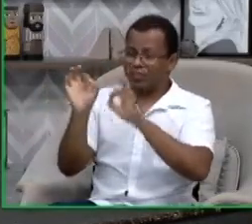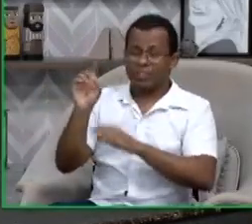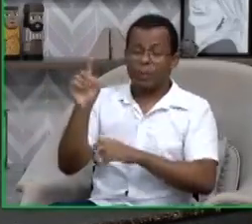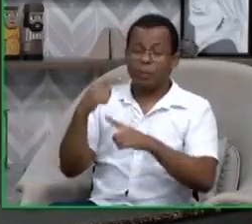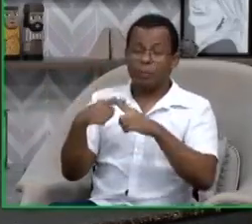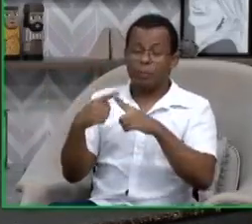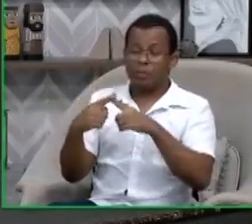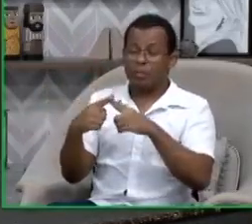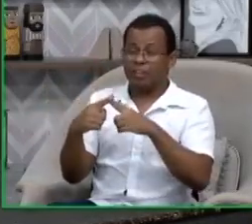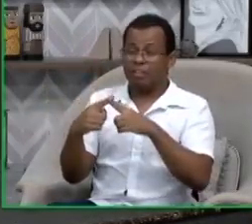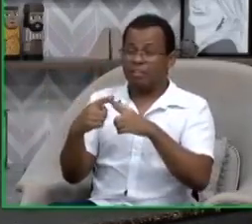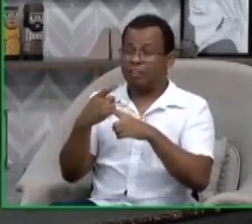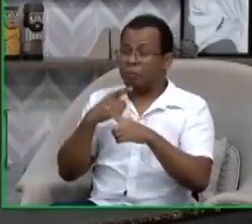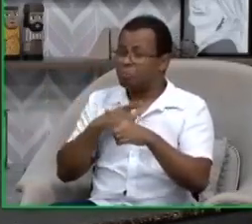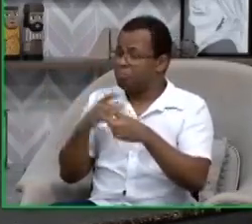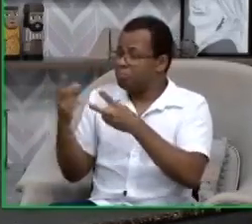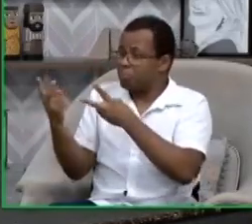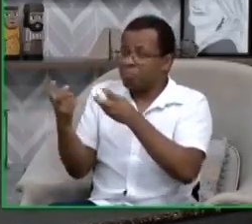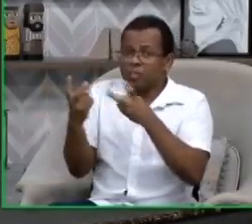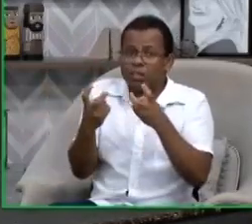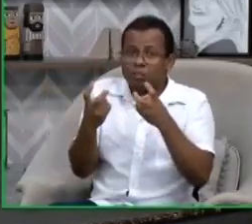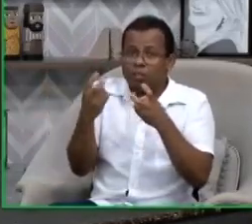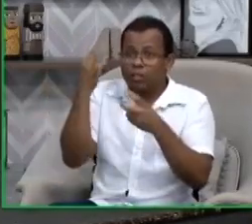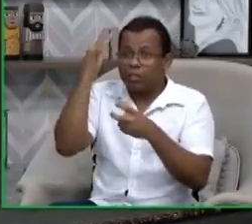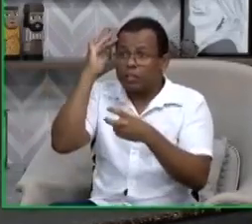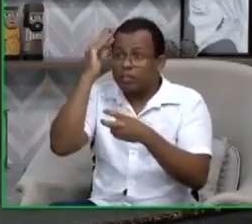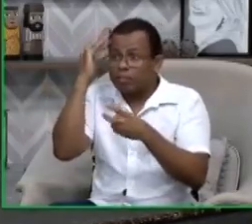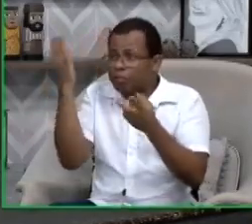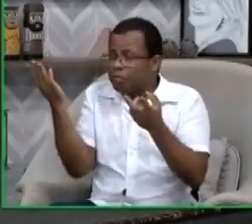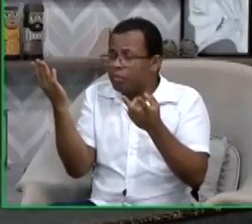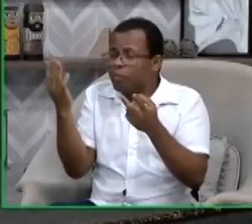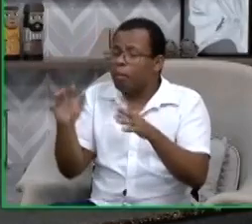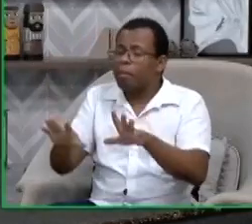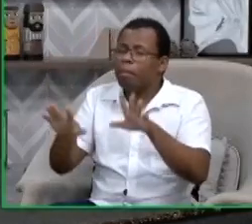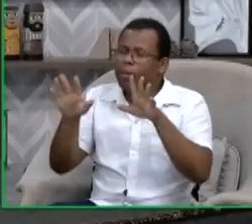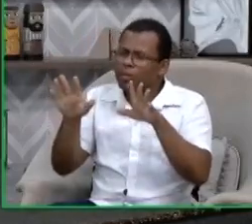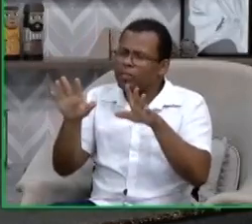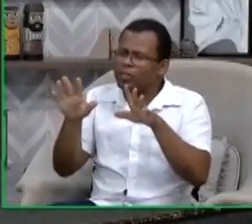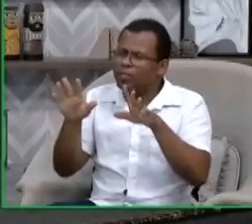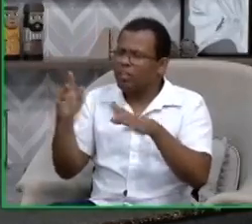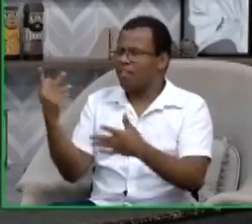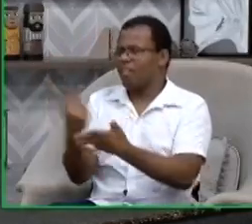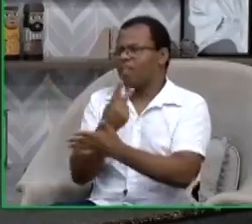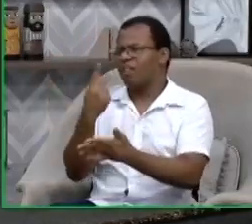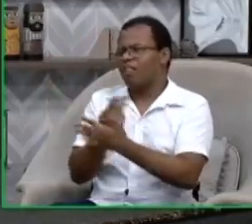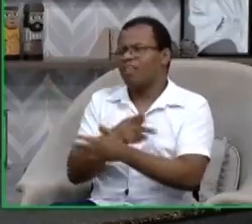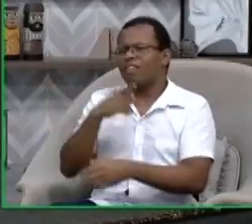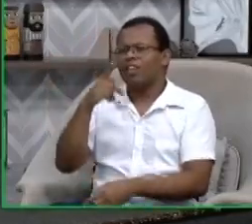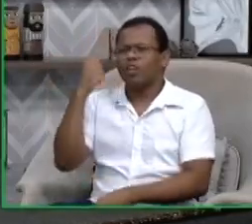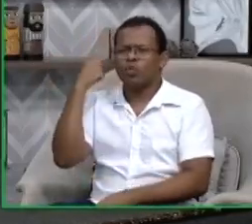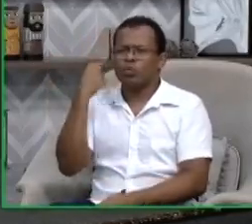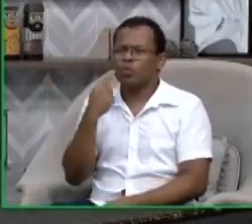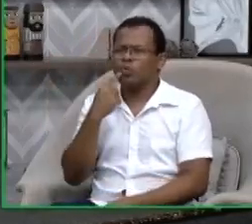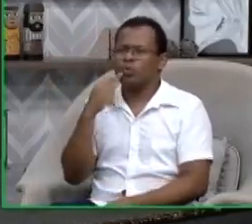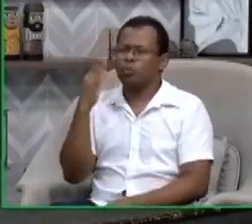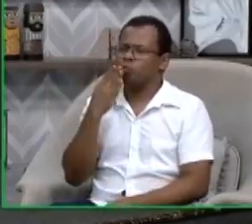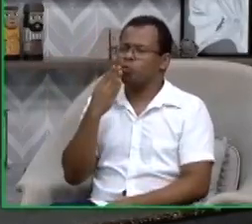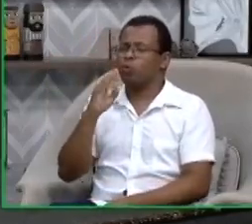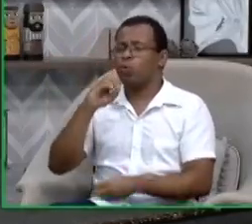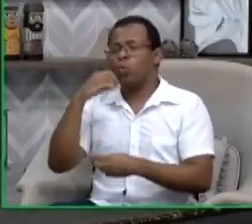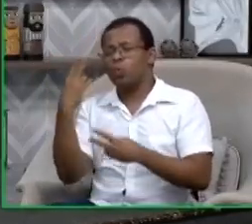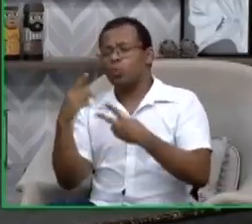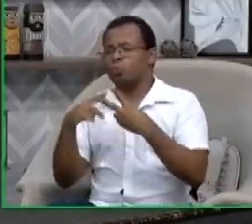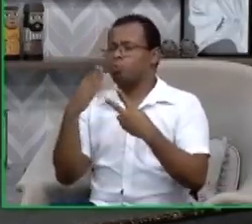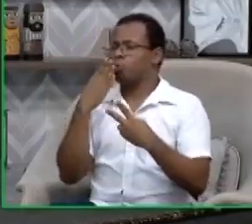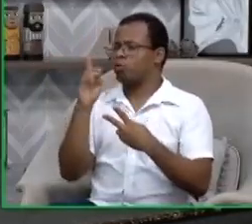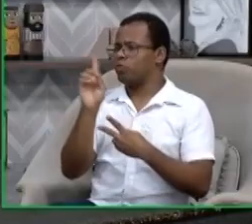terem, né, a percepção, o retorno, né, do, uhum, que estão produzindo, mas é incorreto chamar a pessoa surda de surda-muda ou de